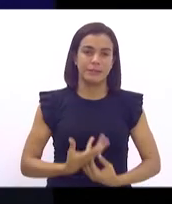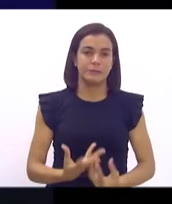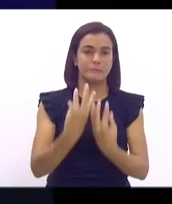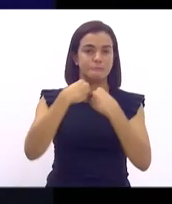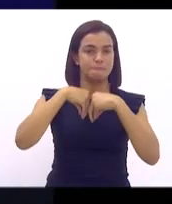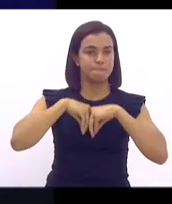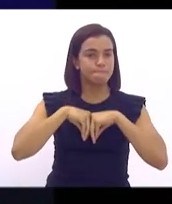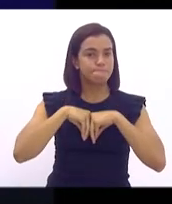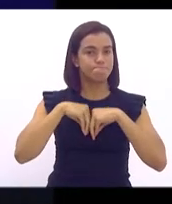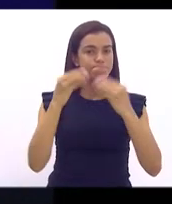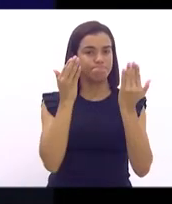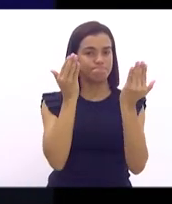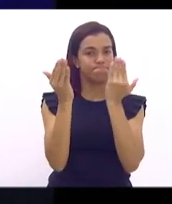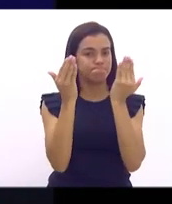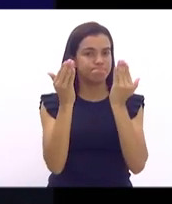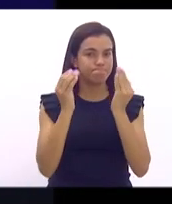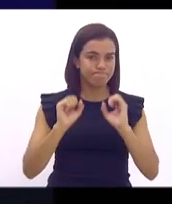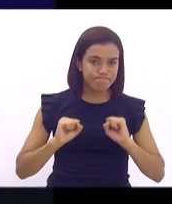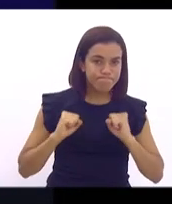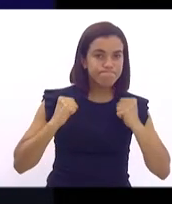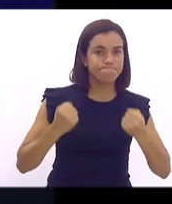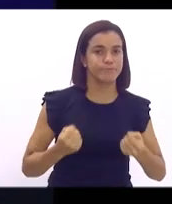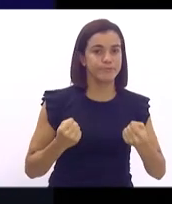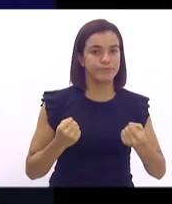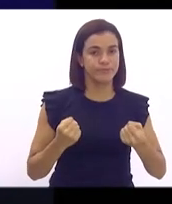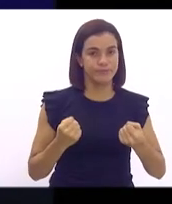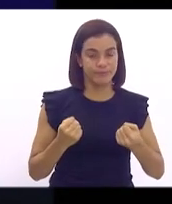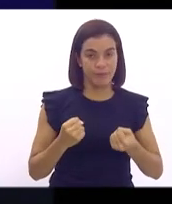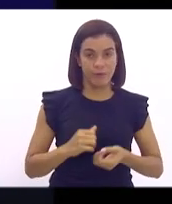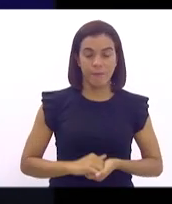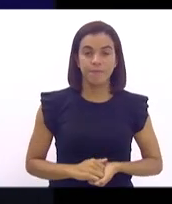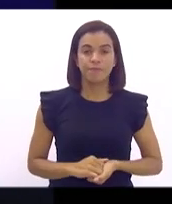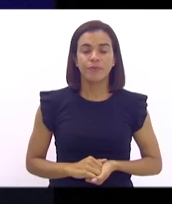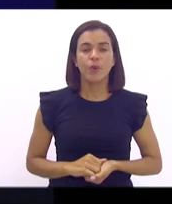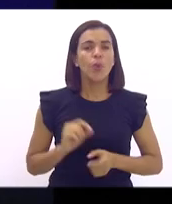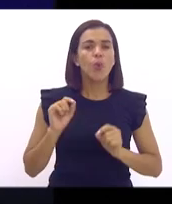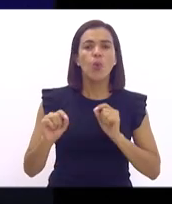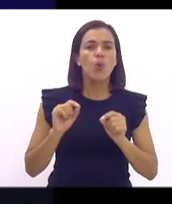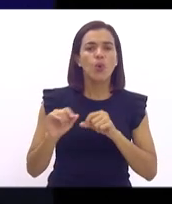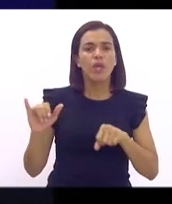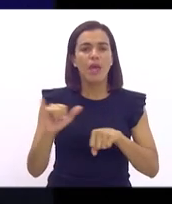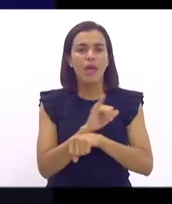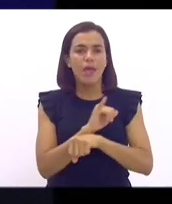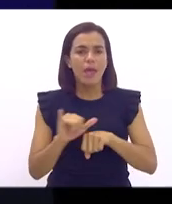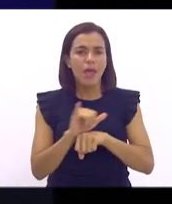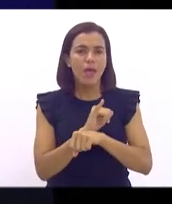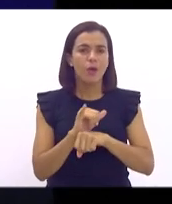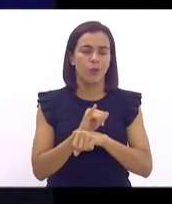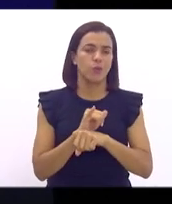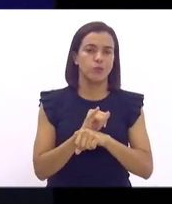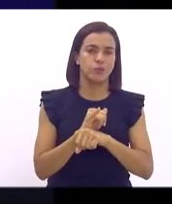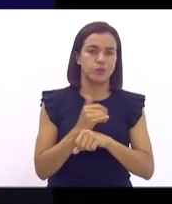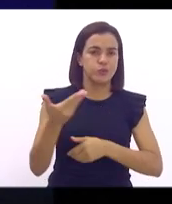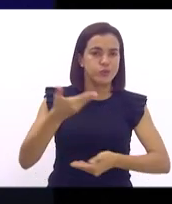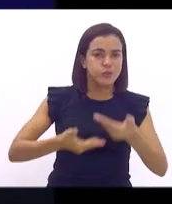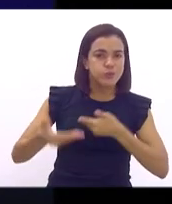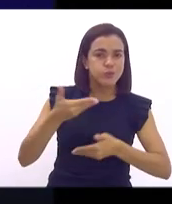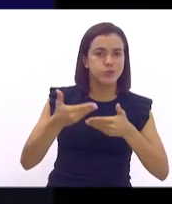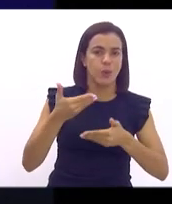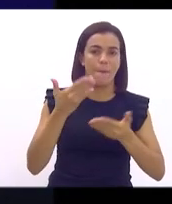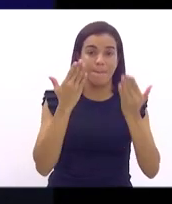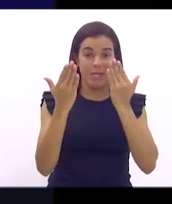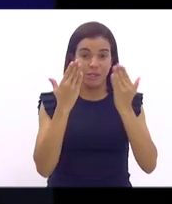recursos psicológicos internos intensos. O que é um recurso psicológico,